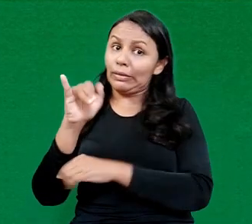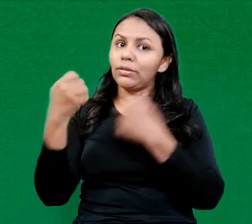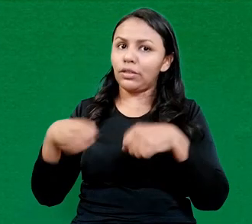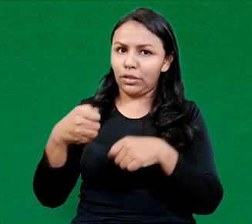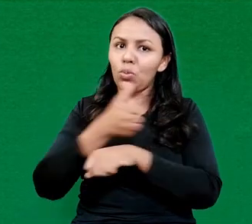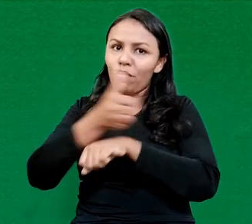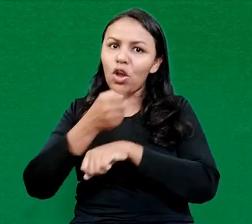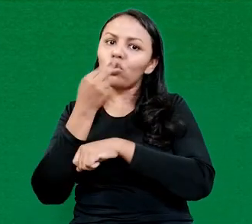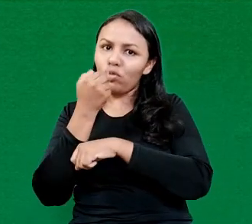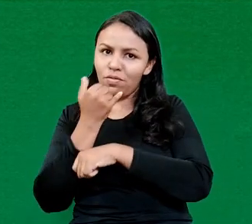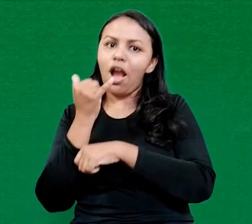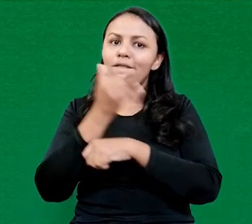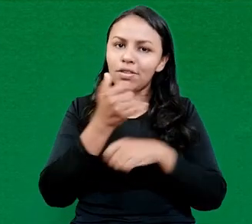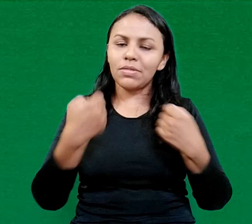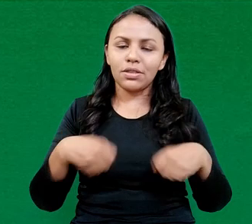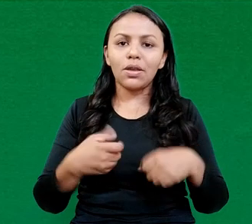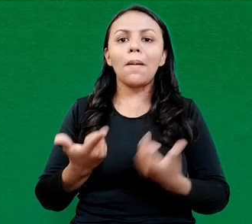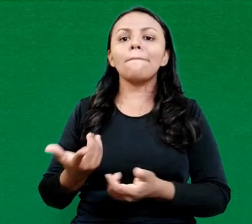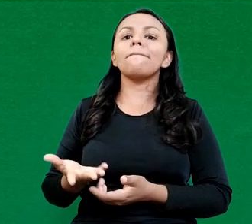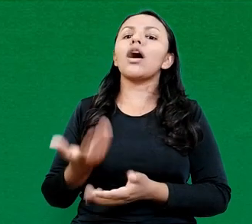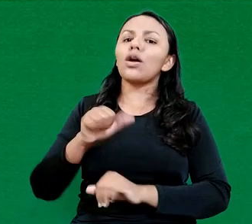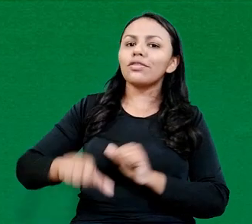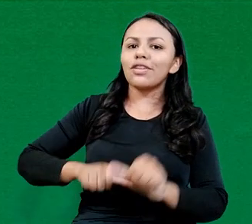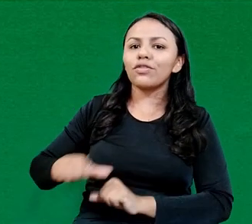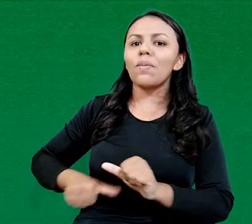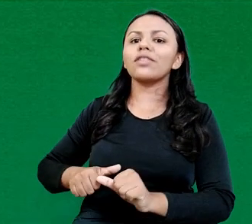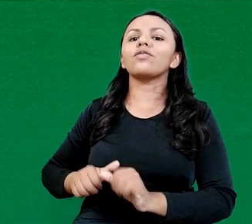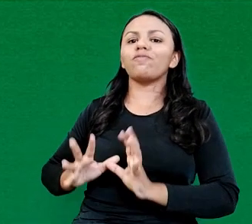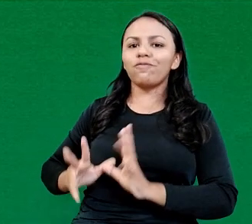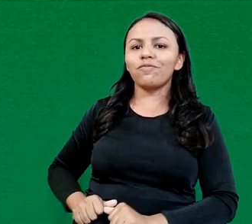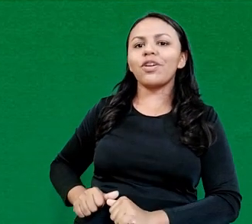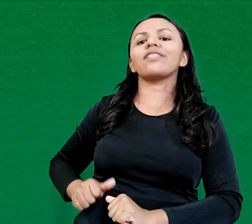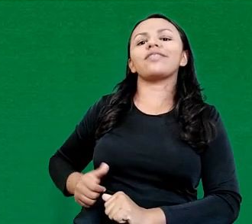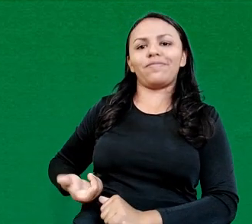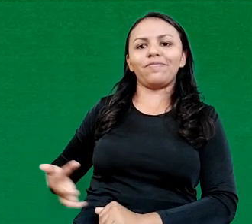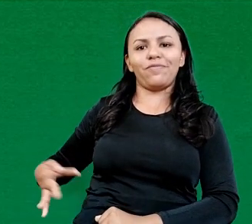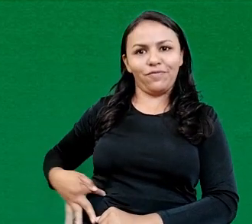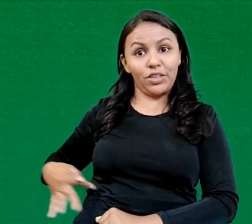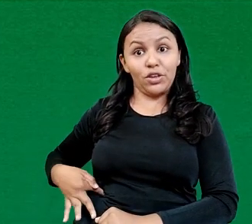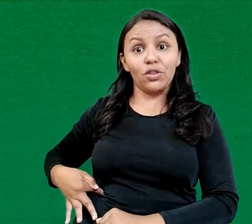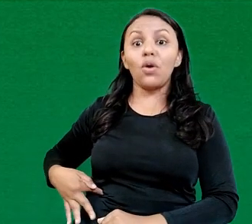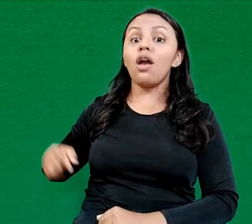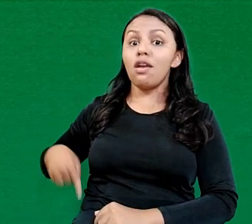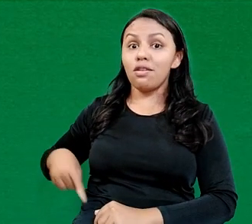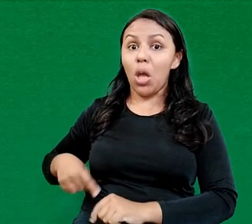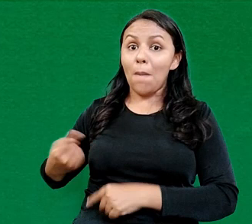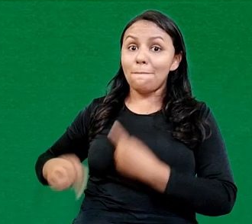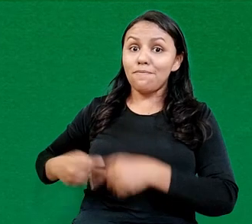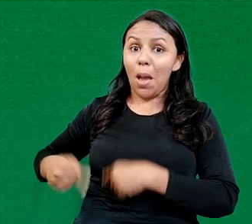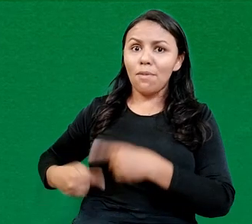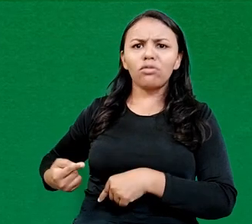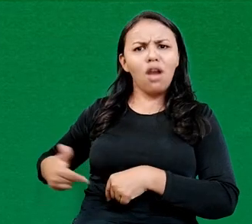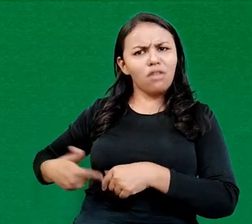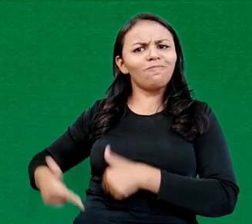para fazer a biotransformação e a eliminação de substâncias pelo fígado, visto que o fígado é um órgão